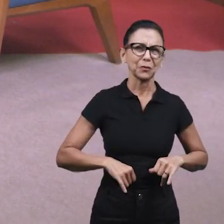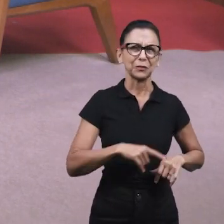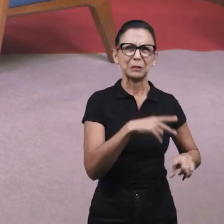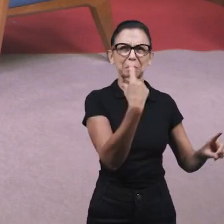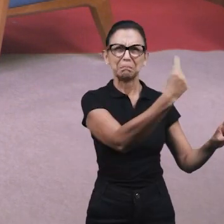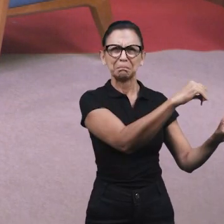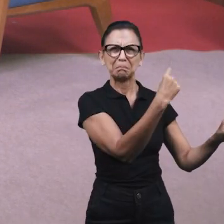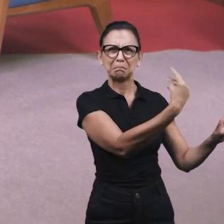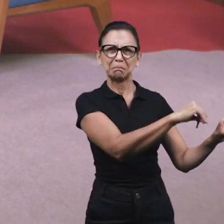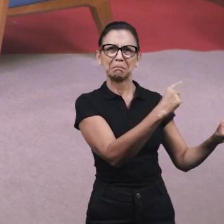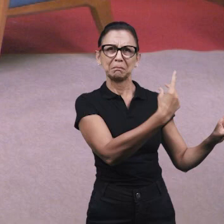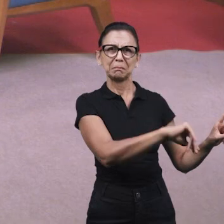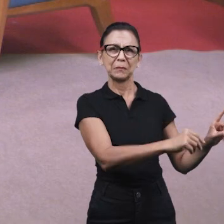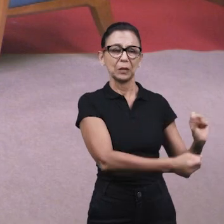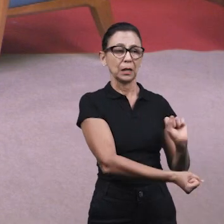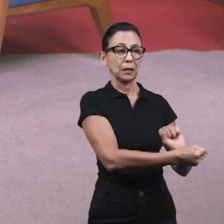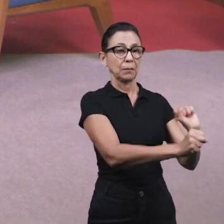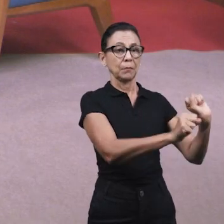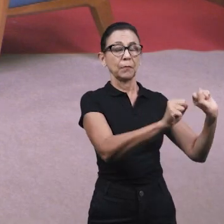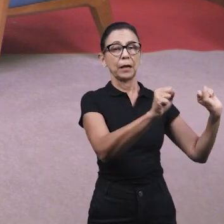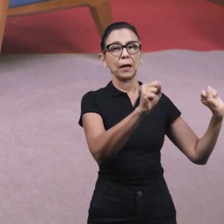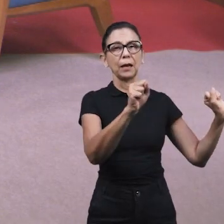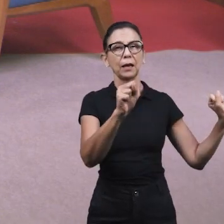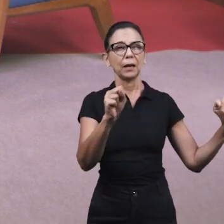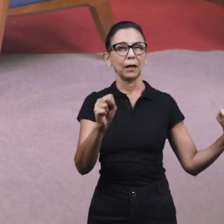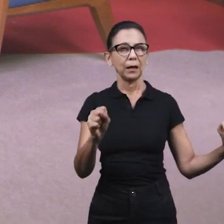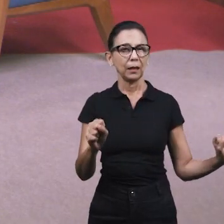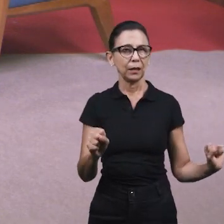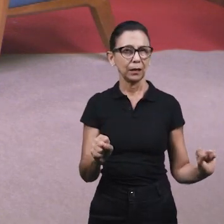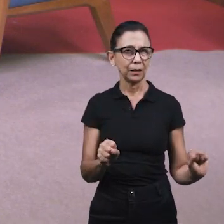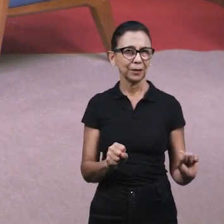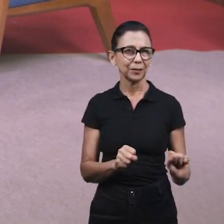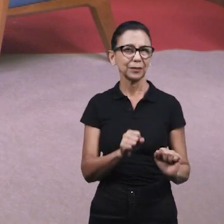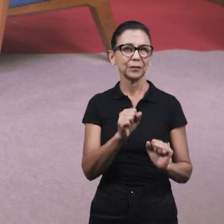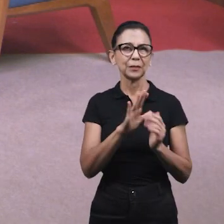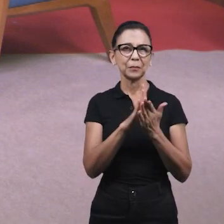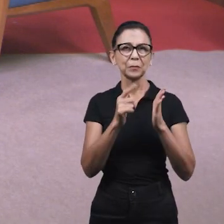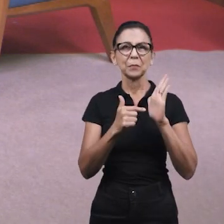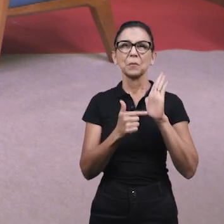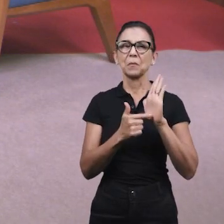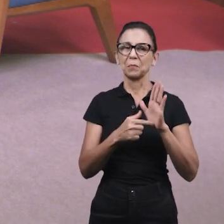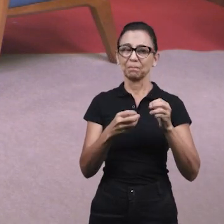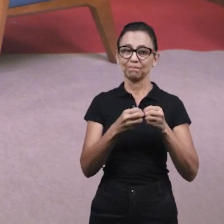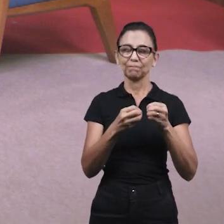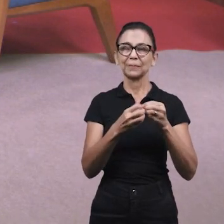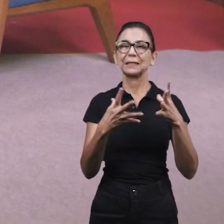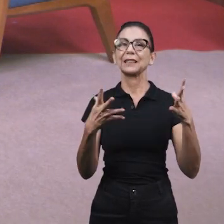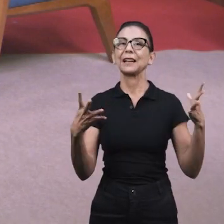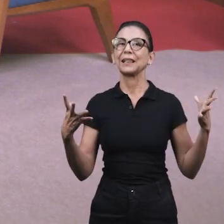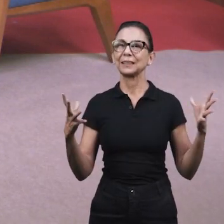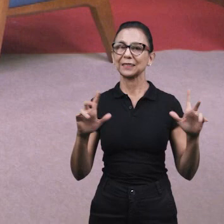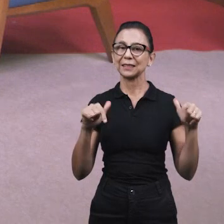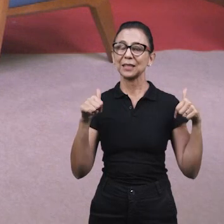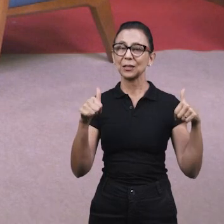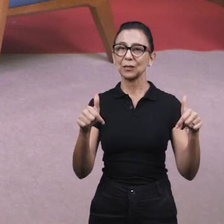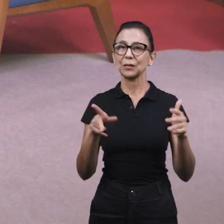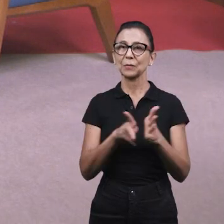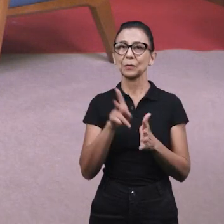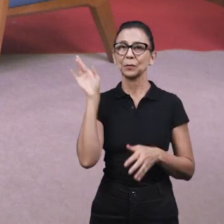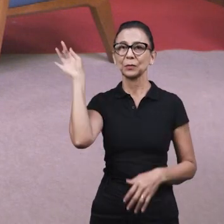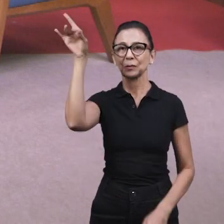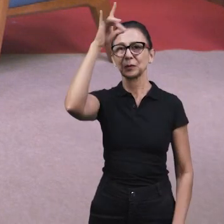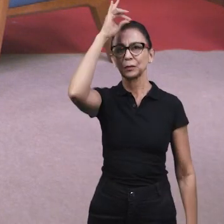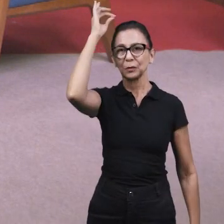tem muitas aplicações dos milagres, das operações, daquilo que Deus fez no povo de Israel durante